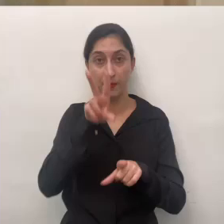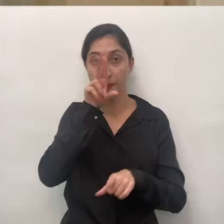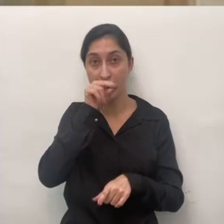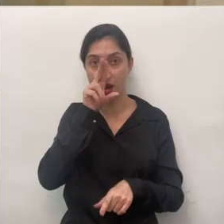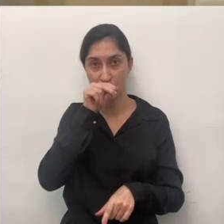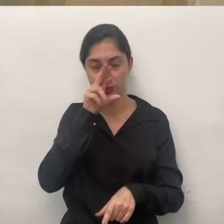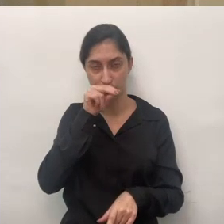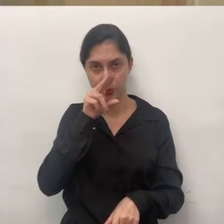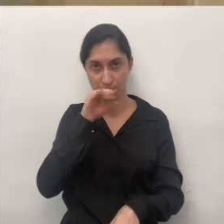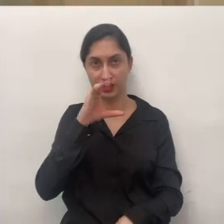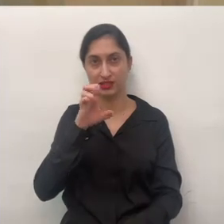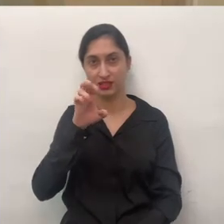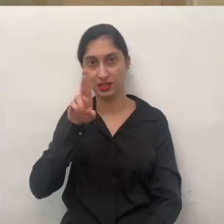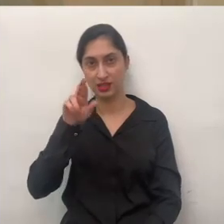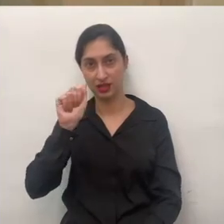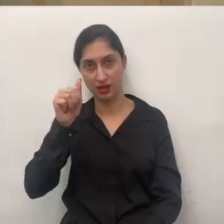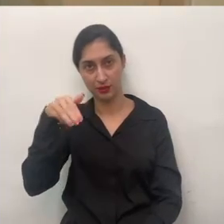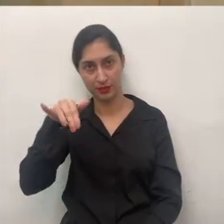Cerâmica Weiss,